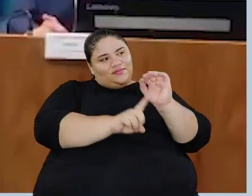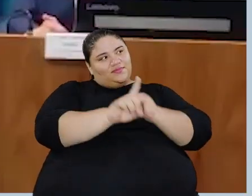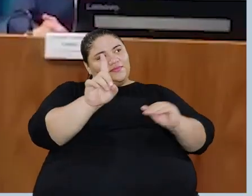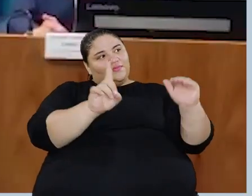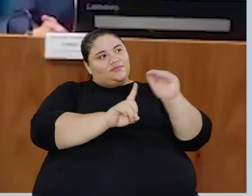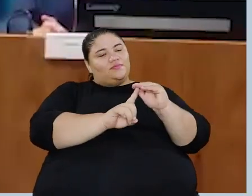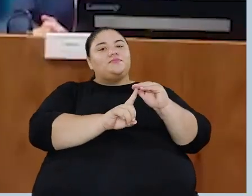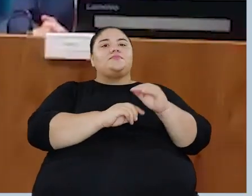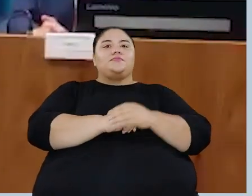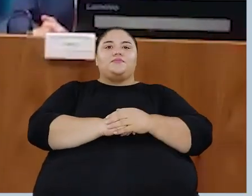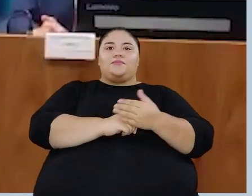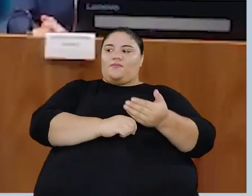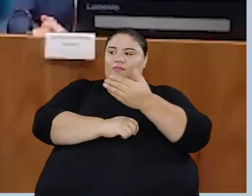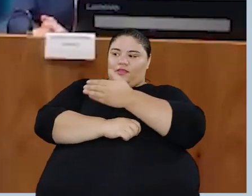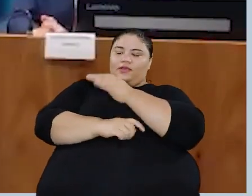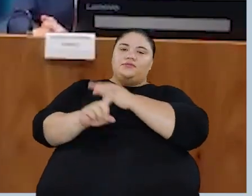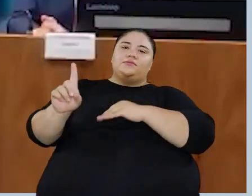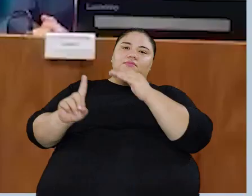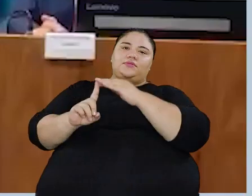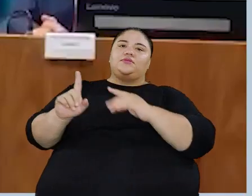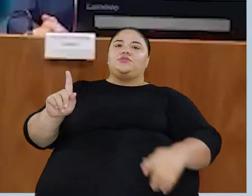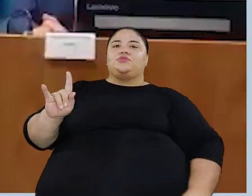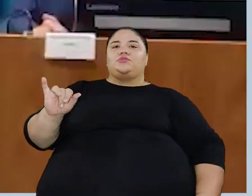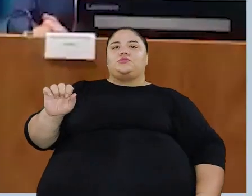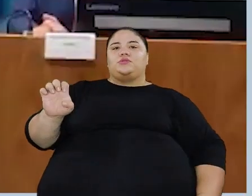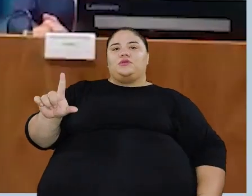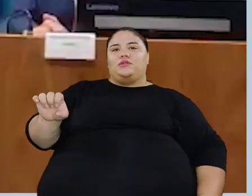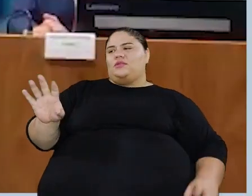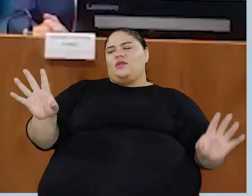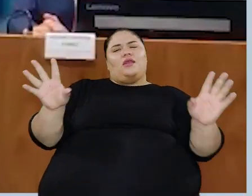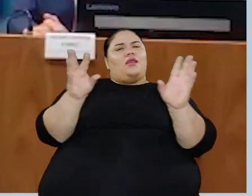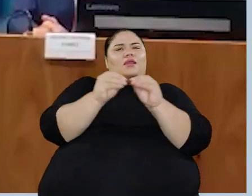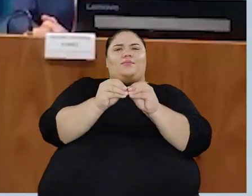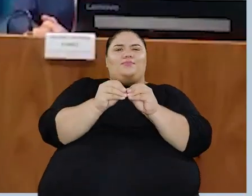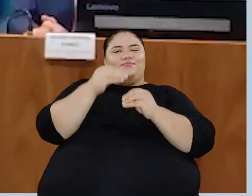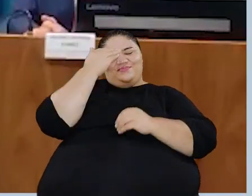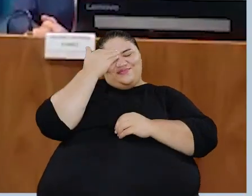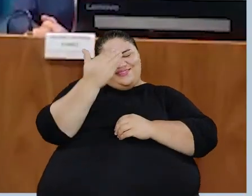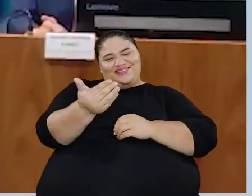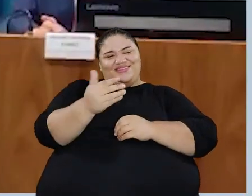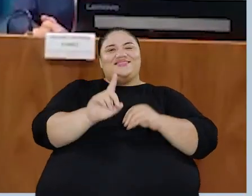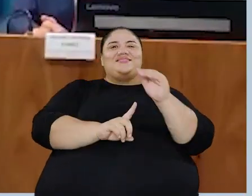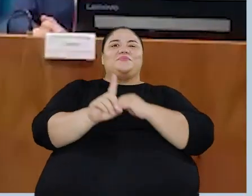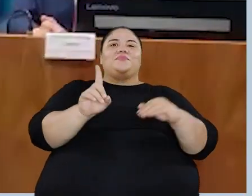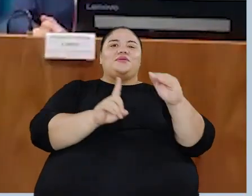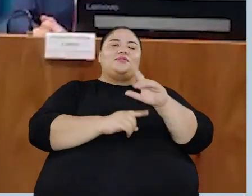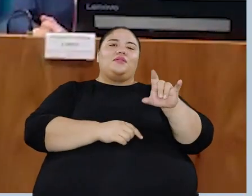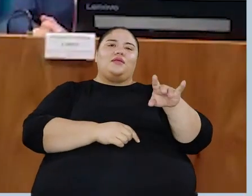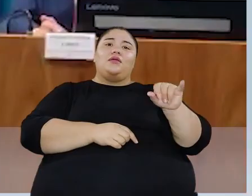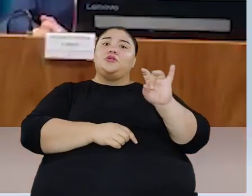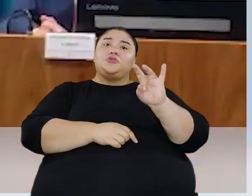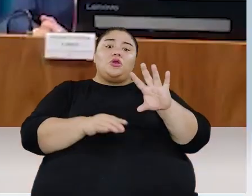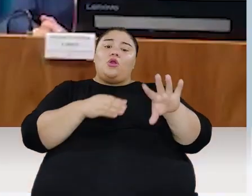Obrigada, desembargador Mairan. Eu passo aqui a palavra à doutora Gisele. Então, rapidamente, muito obrigada, desembargadora